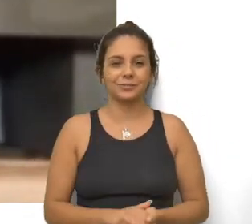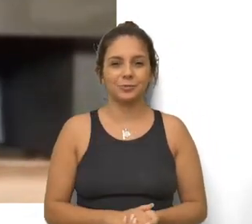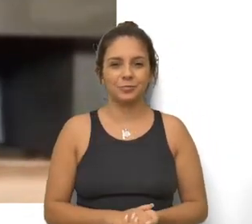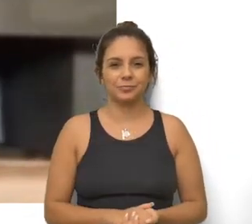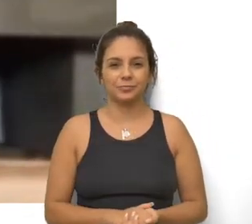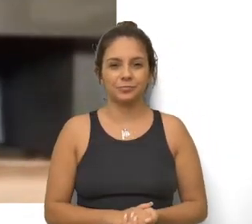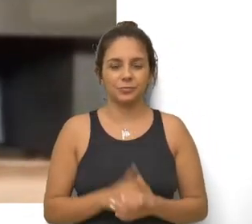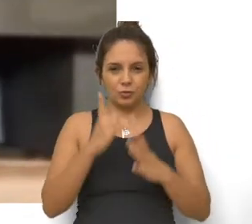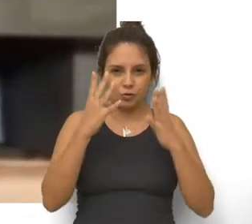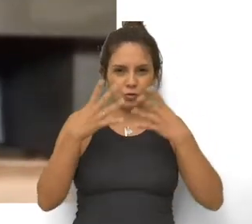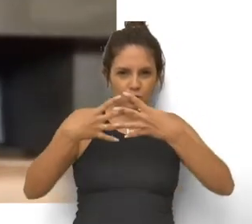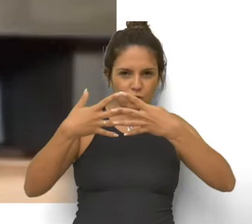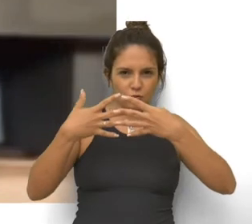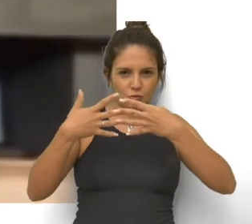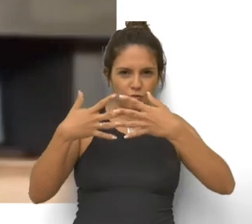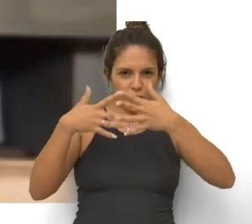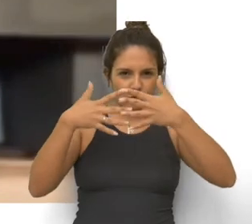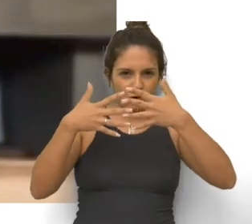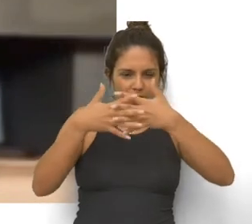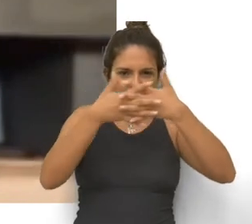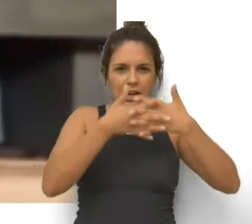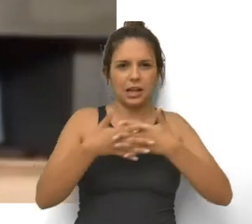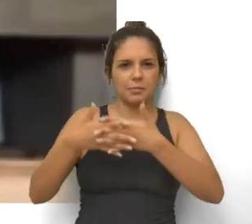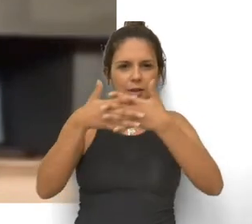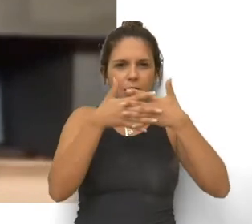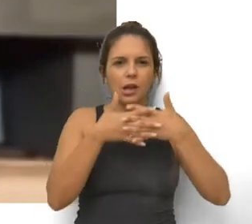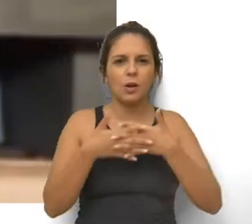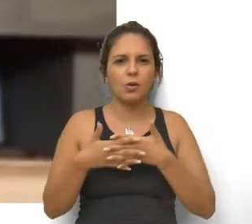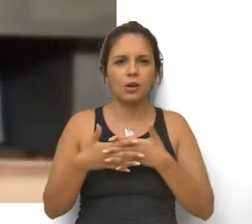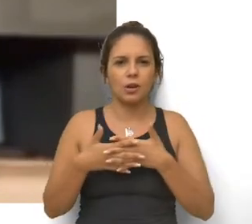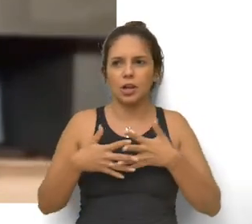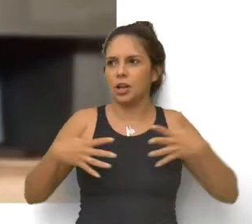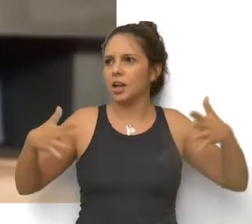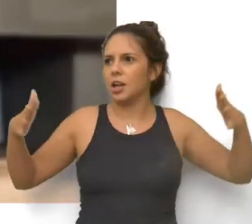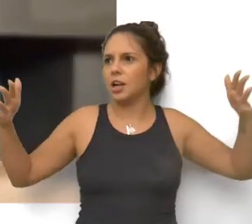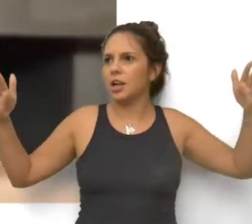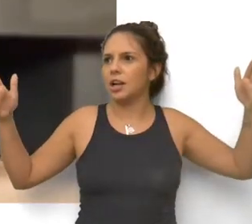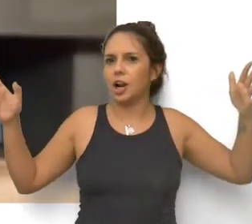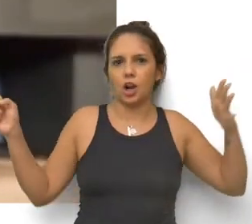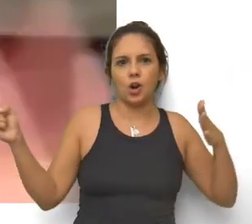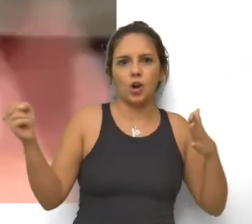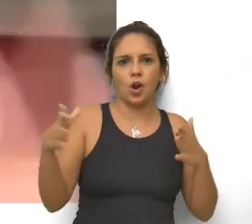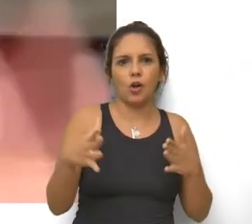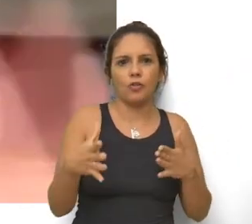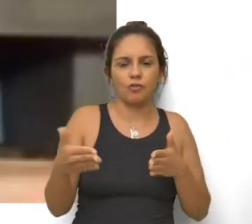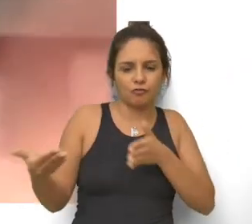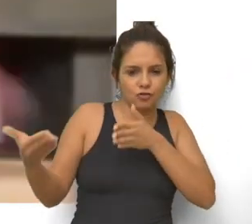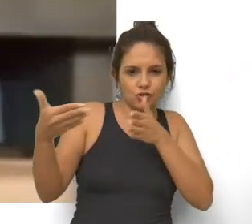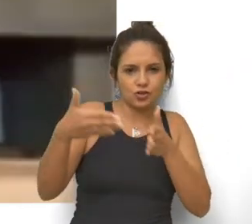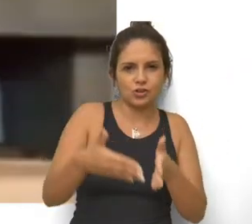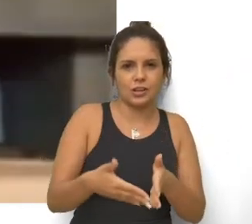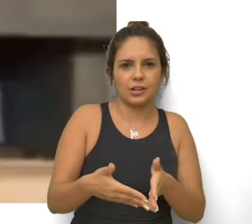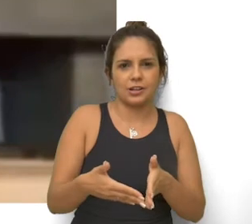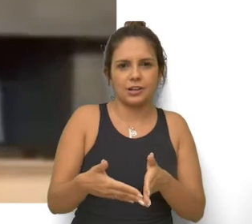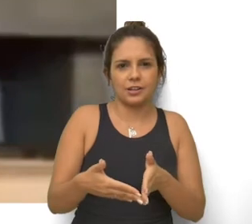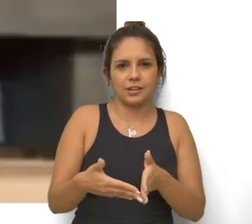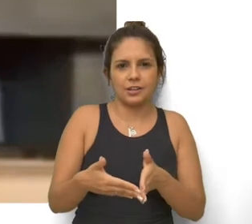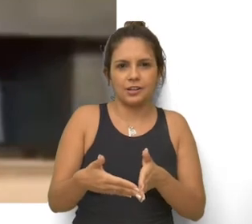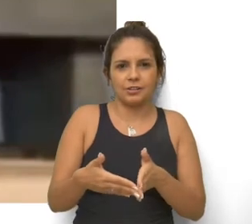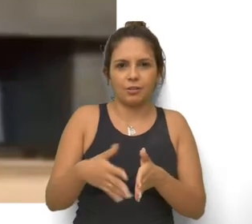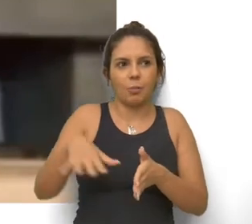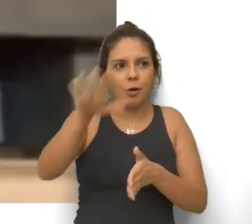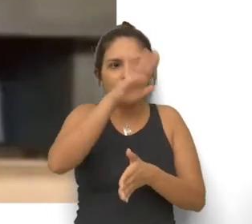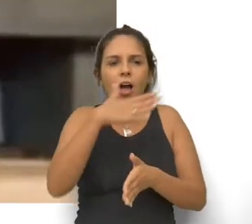Um caminhão Mercedes-Benz, enorme e novo, chega e domina a